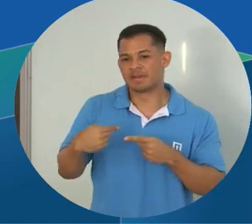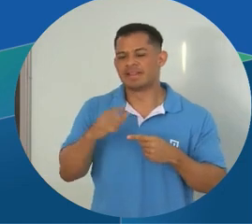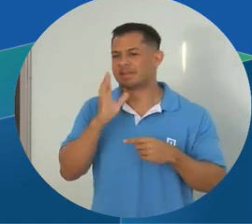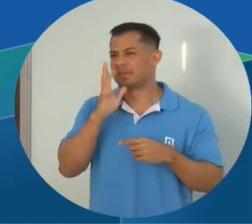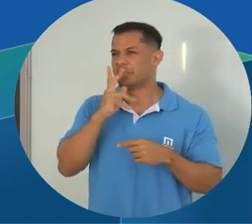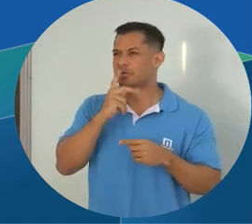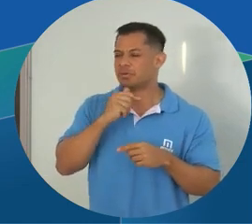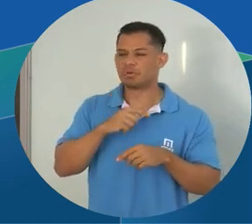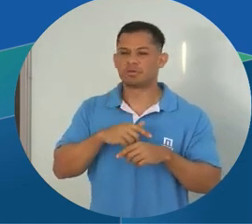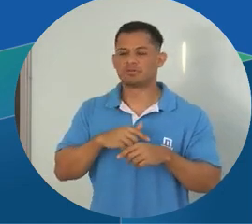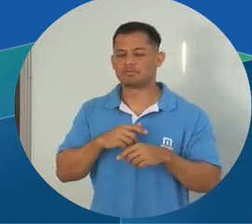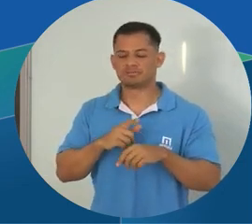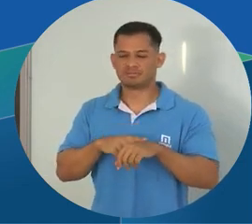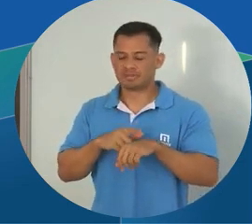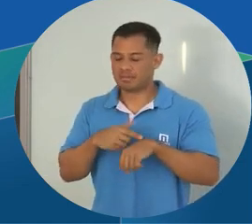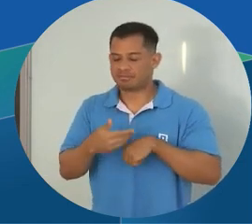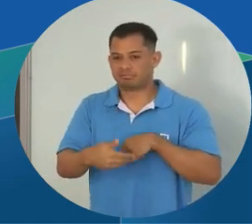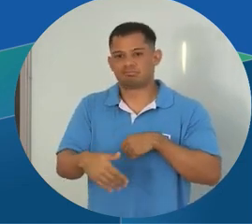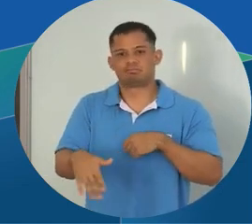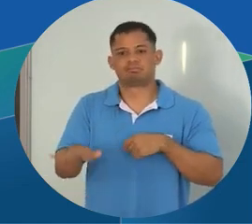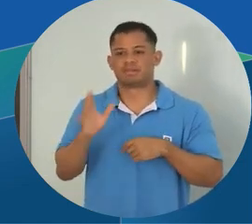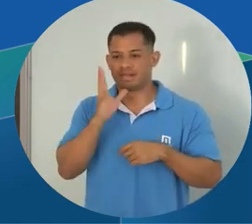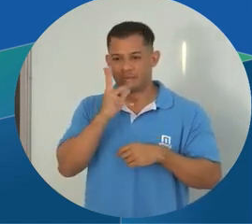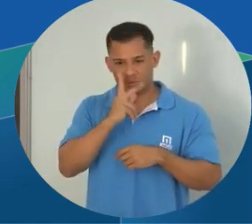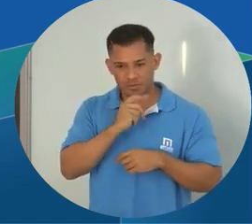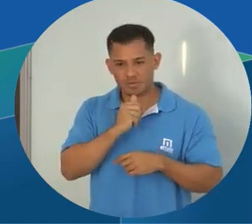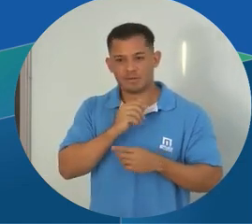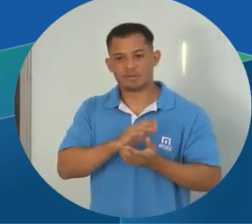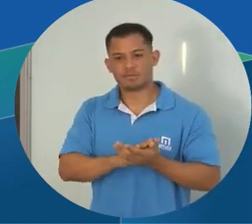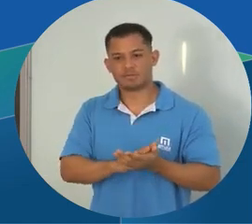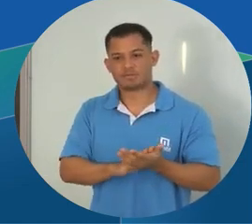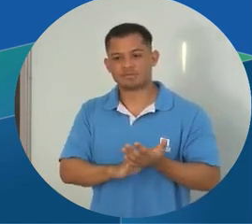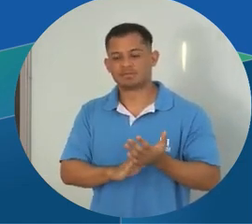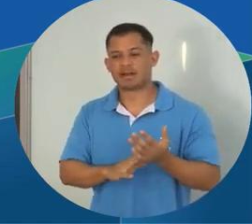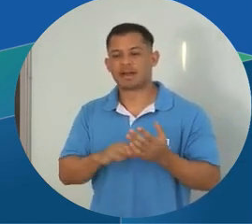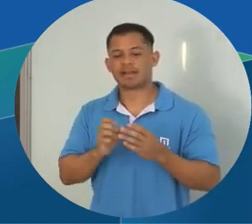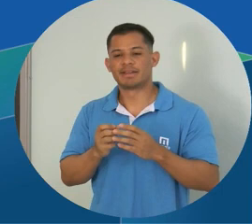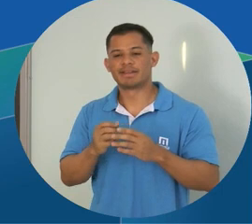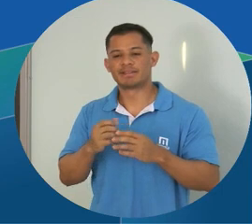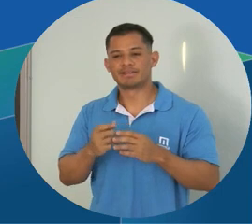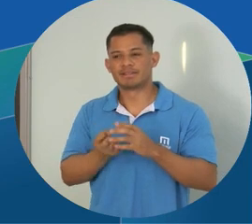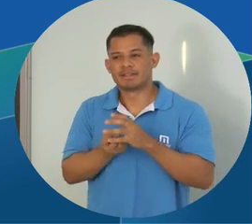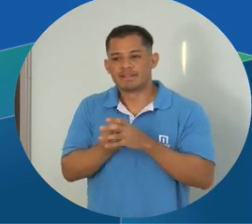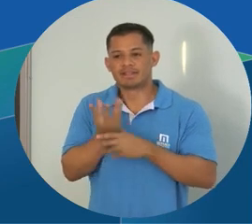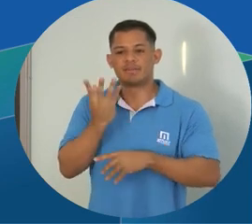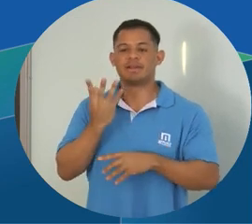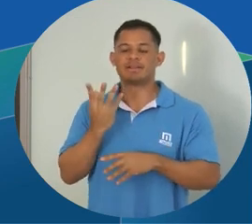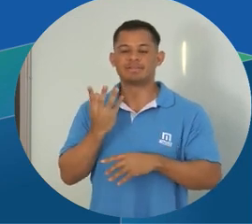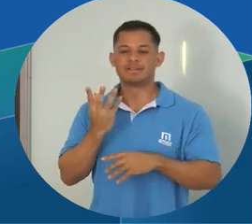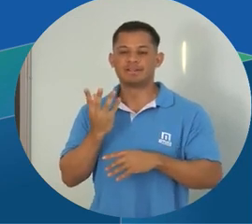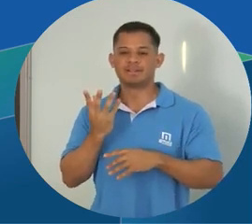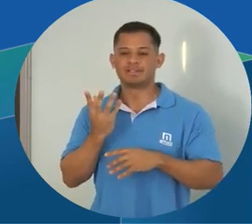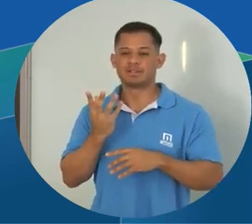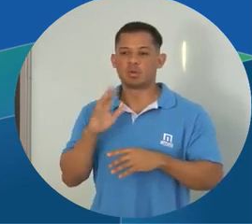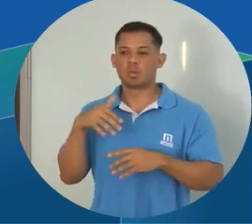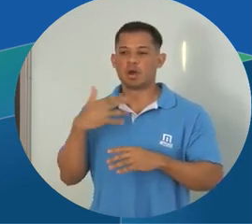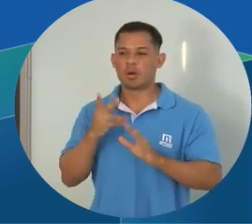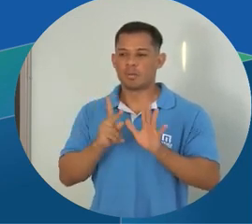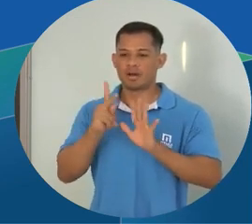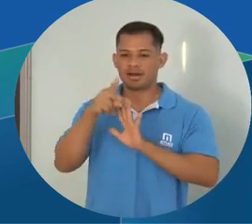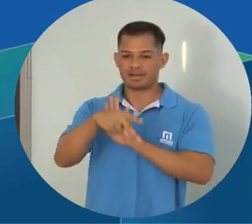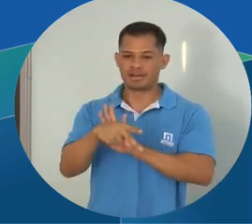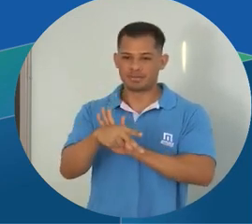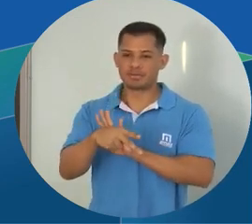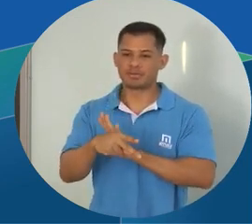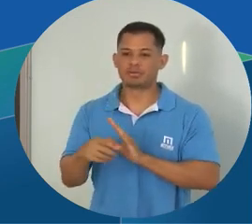demorou-se um tempo, uma delonga grande, para que se estabelecesse com quais parâmetros